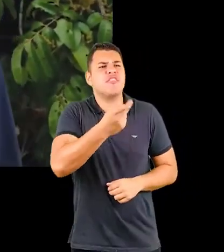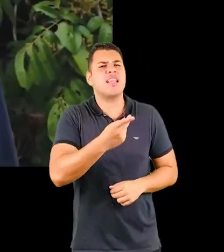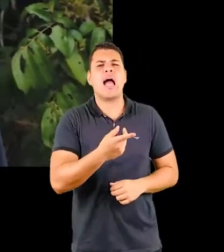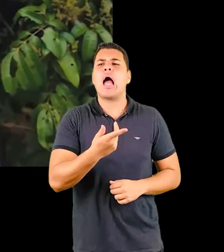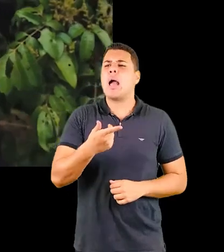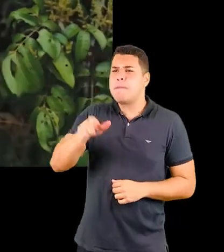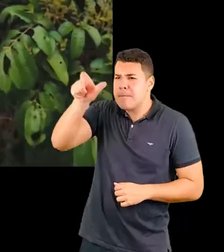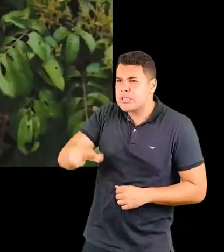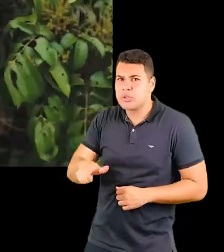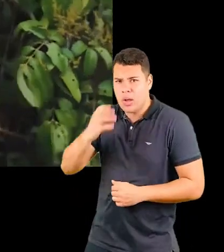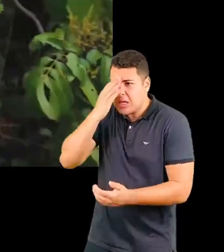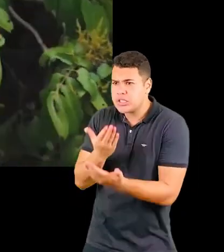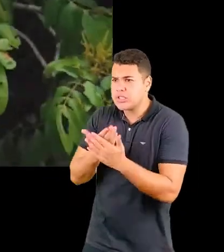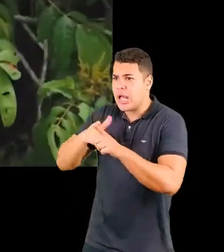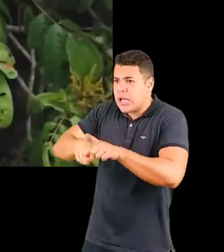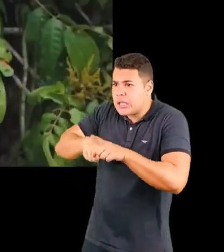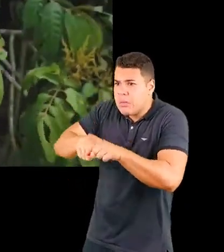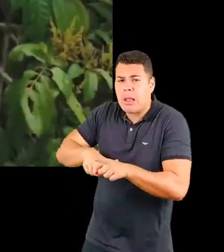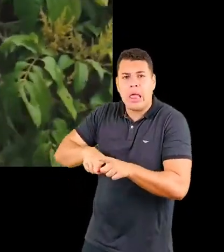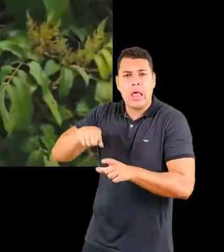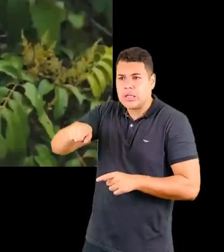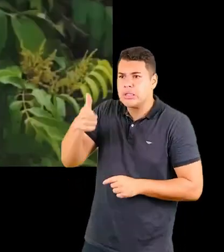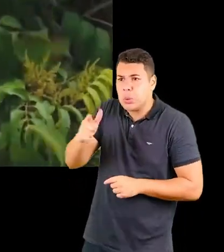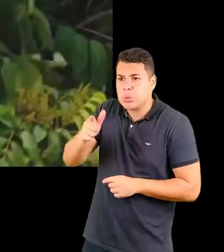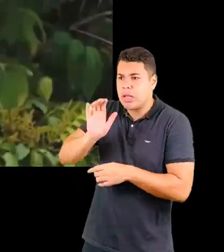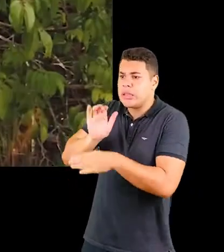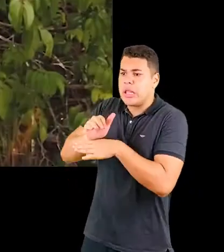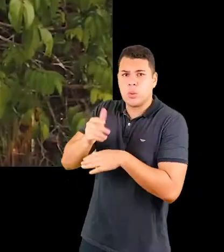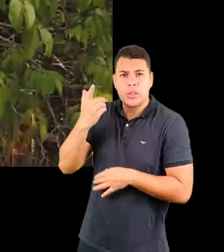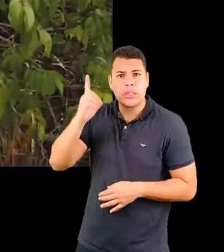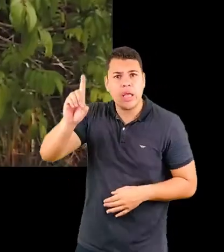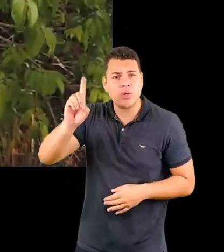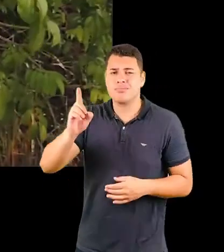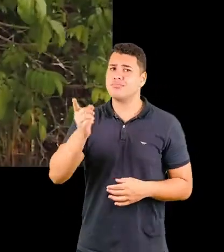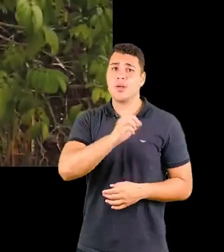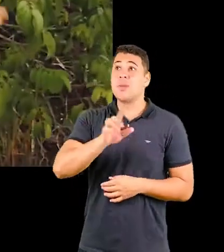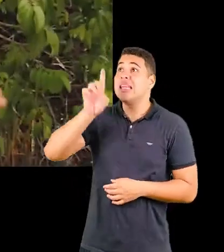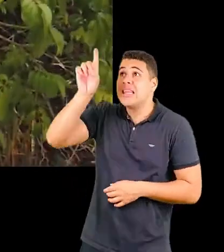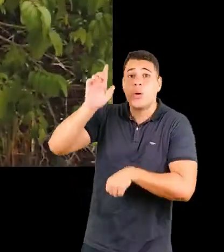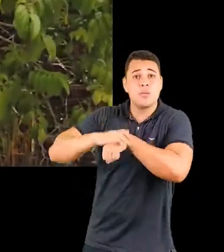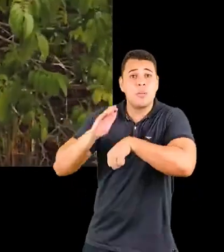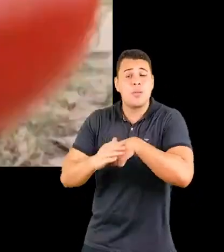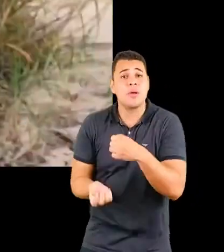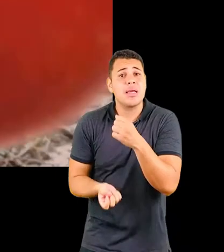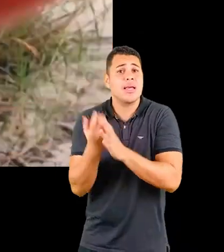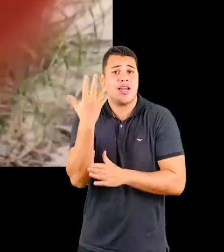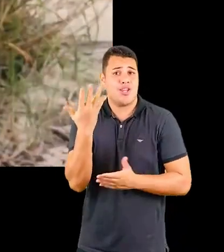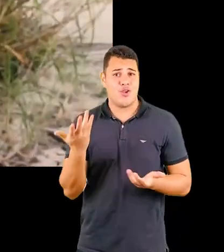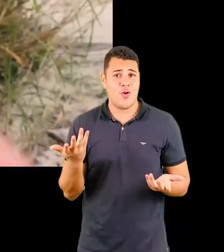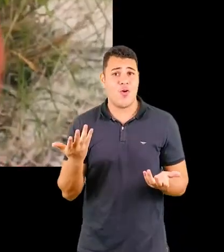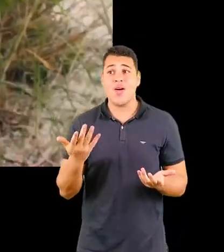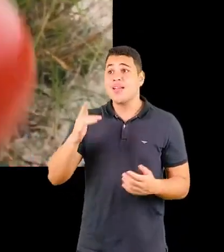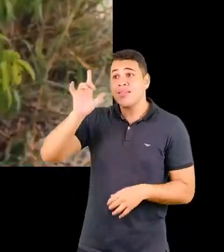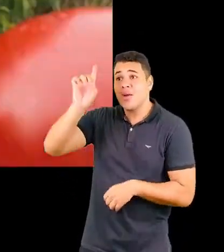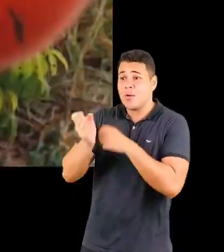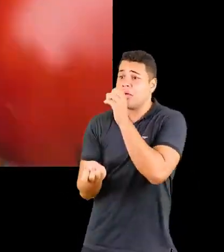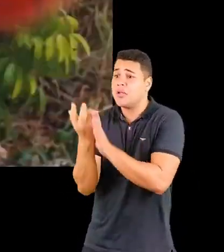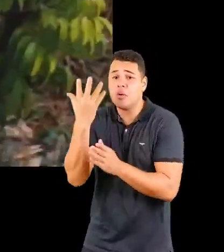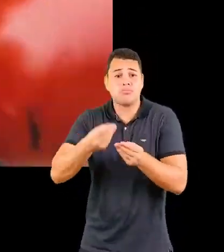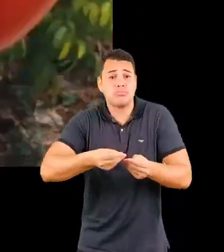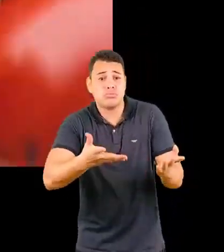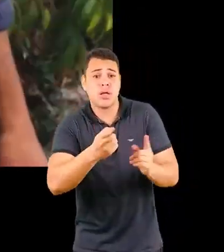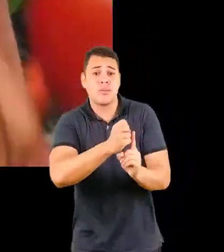Foi ele que nos trouxe essa existência. Foi ele que nos deu, né? Essa coisa pra que a gente viemos curto.